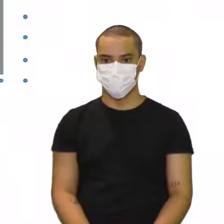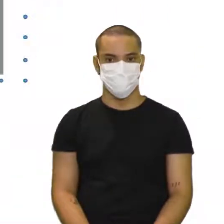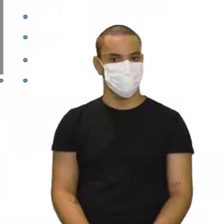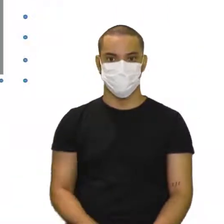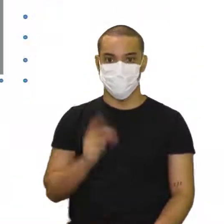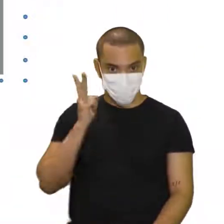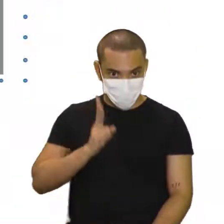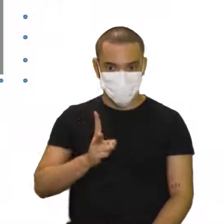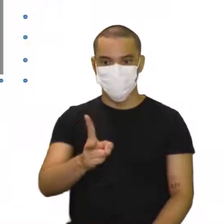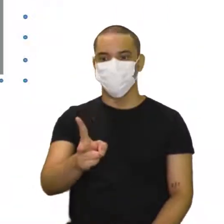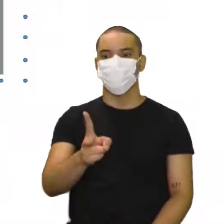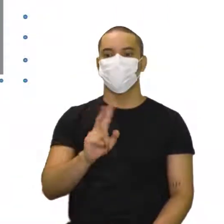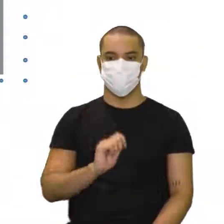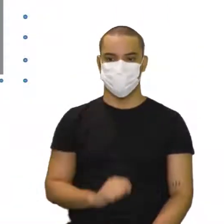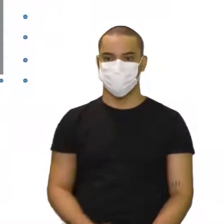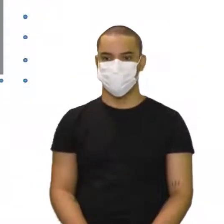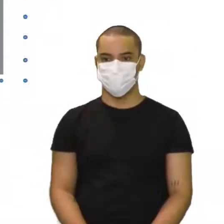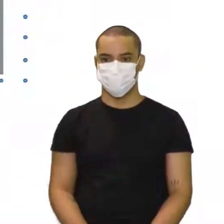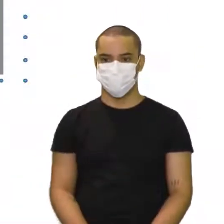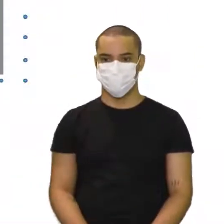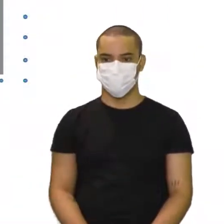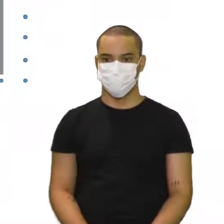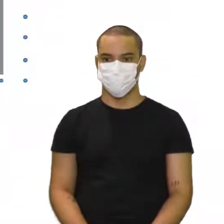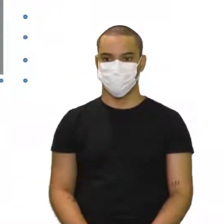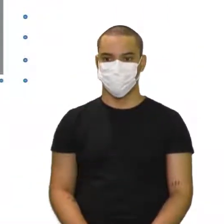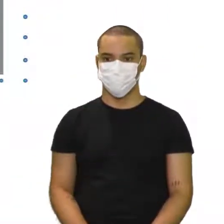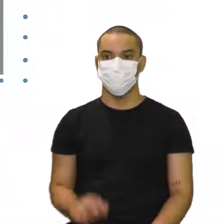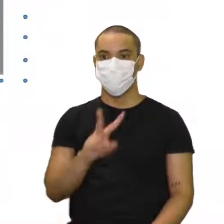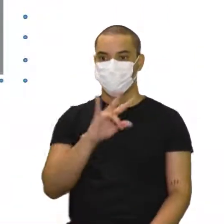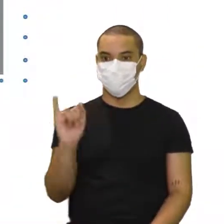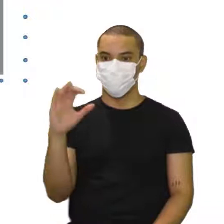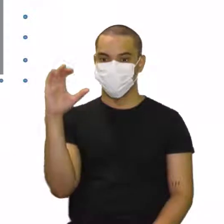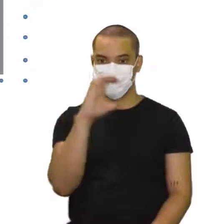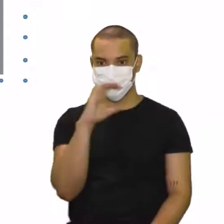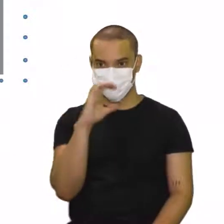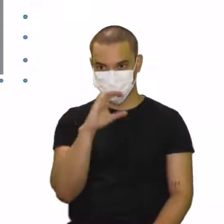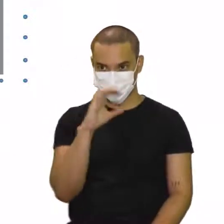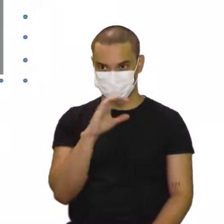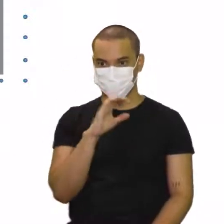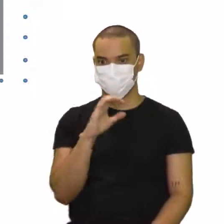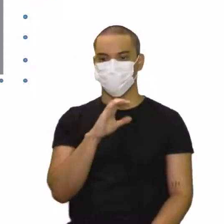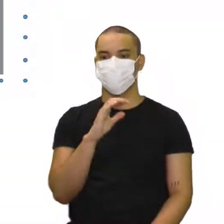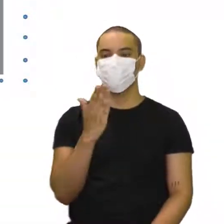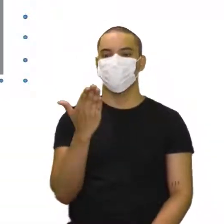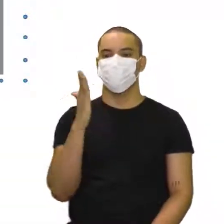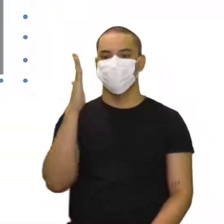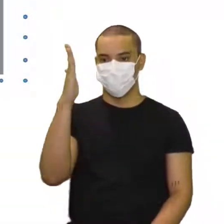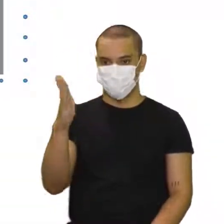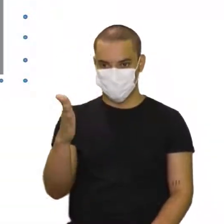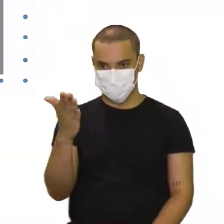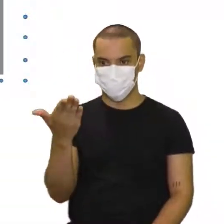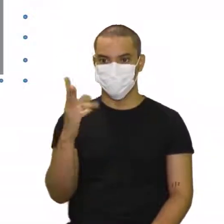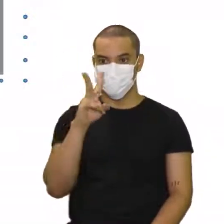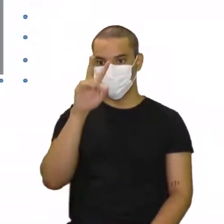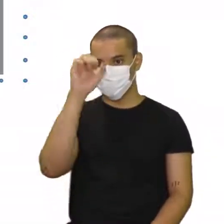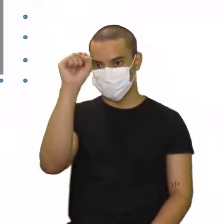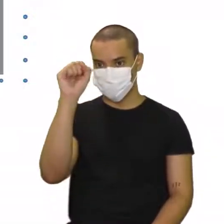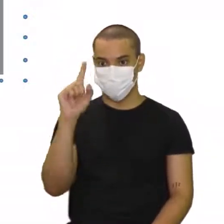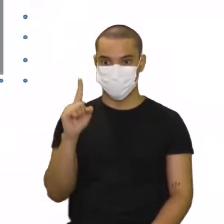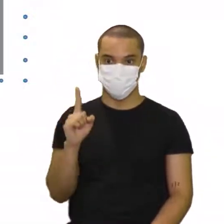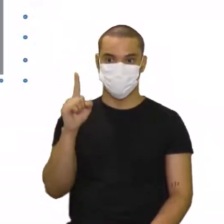e continue se movendo. A velocidade, lógico, a direção, força magnética para